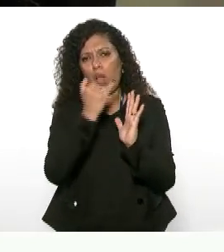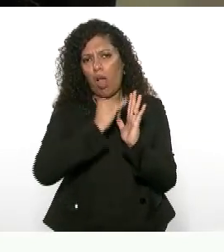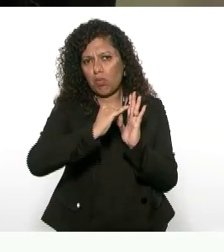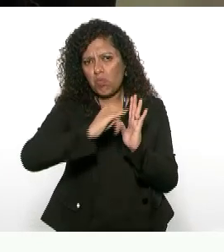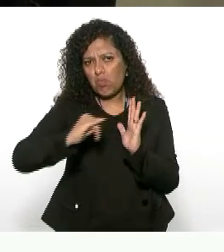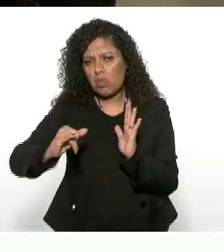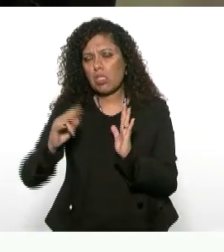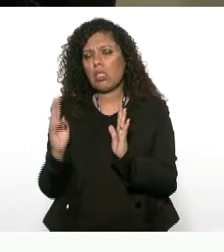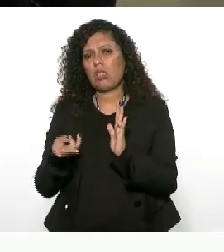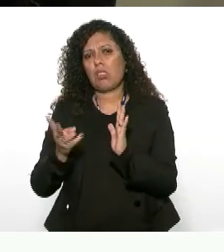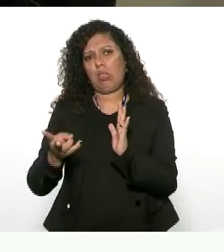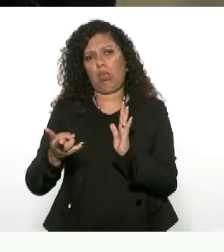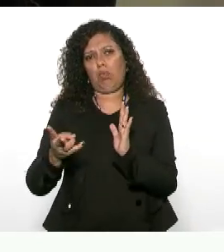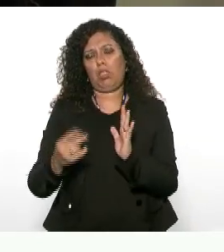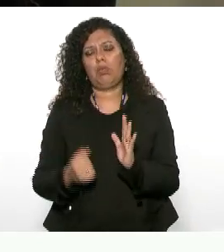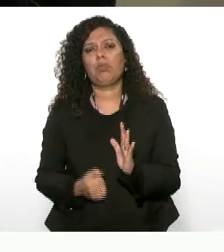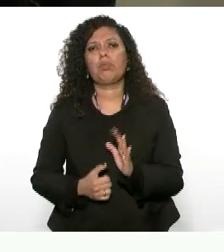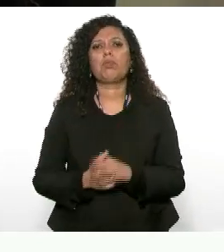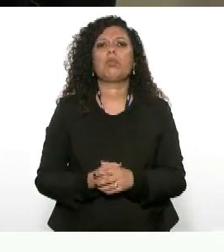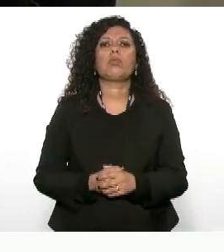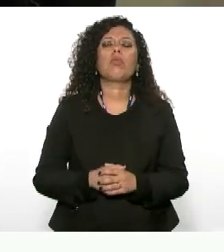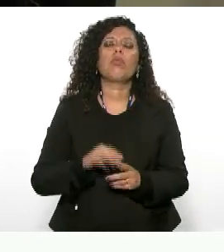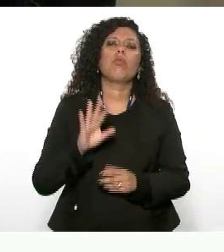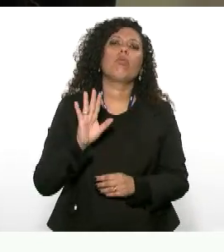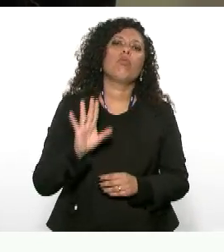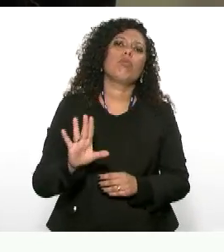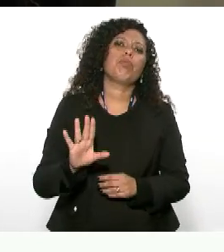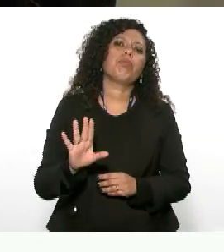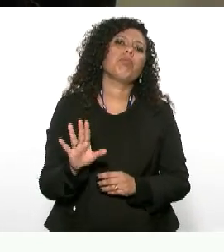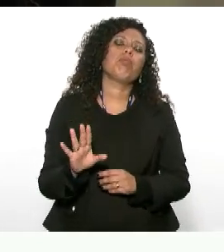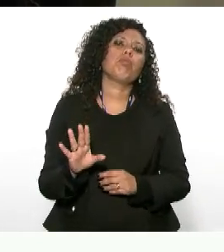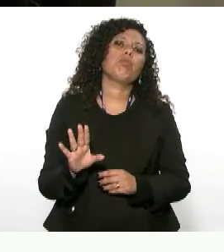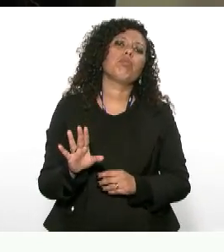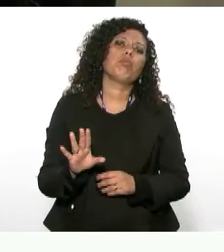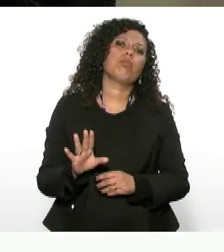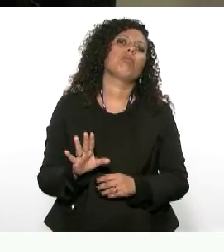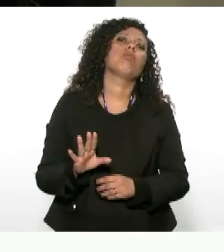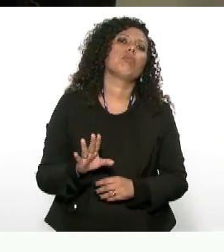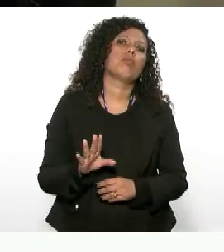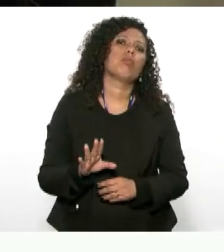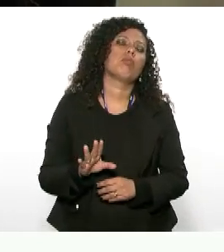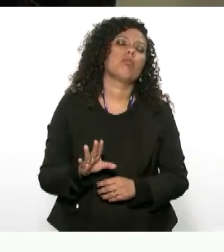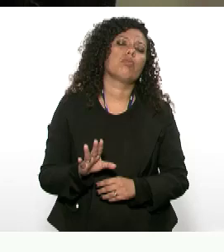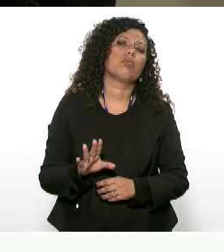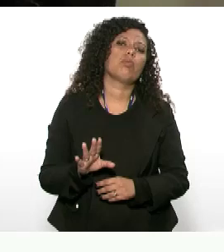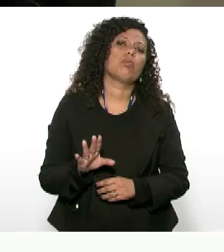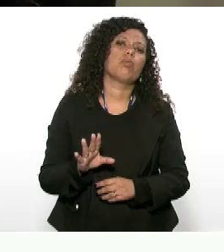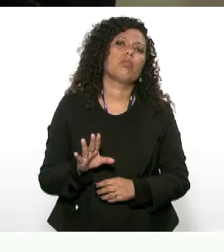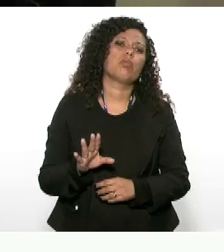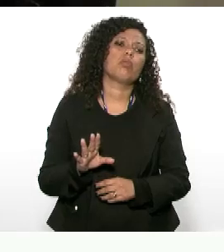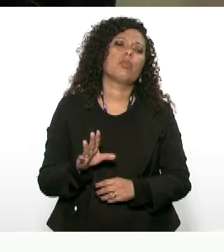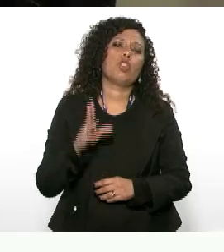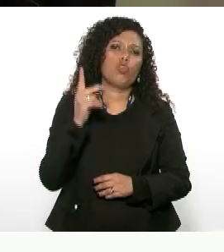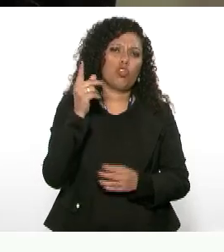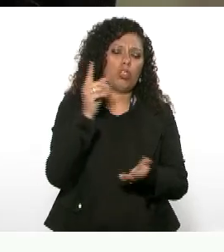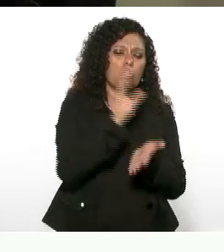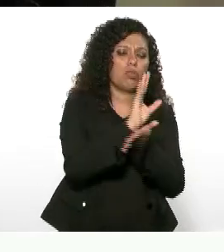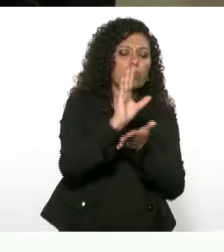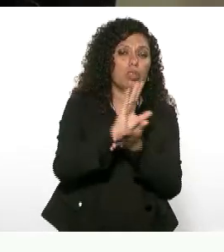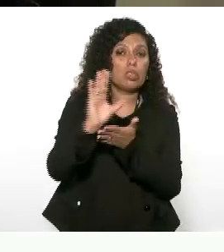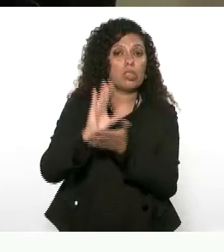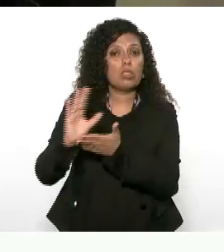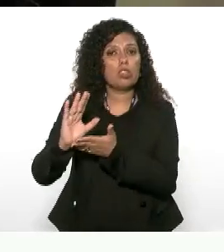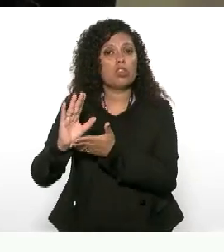fluxo constante, né? Mas, para haver o repasse,